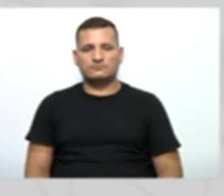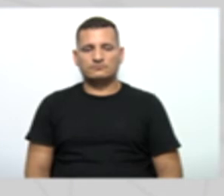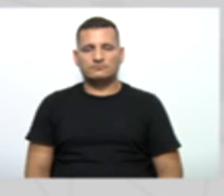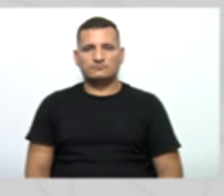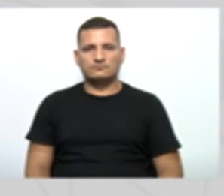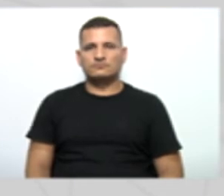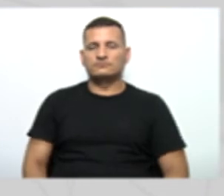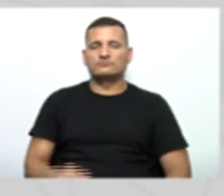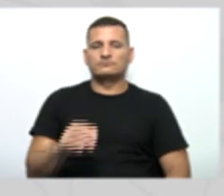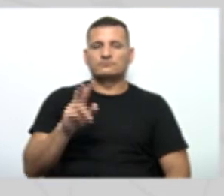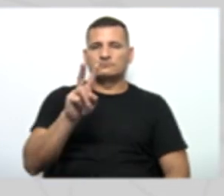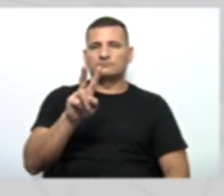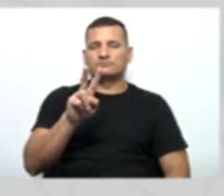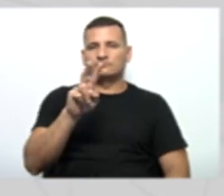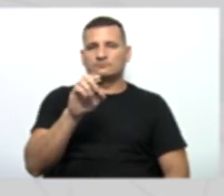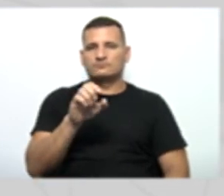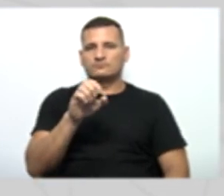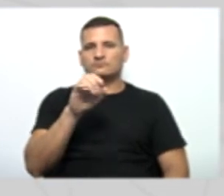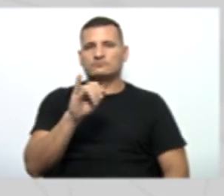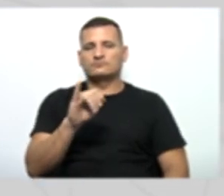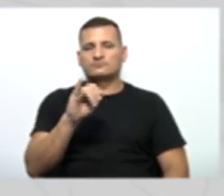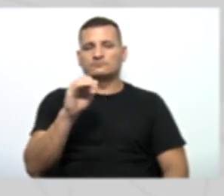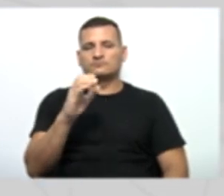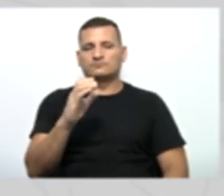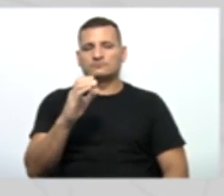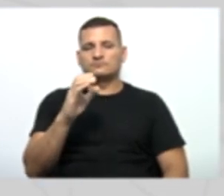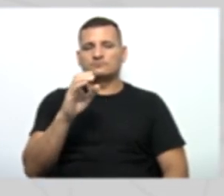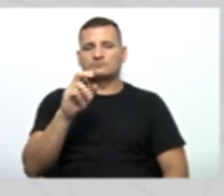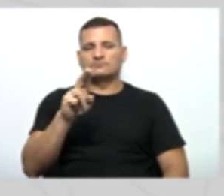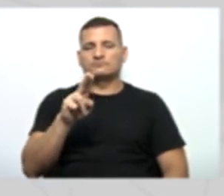pessoal. Veículo.